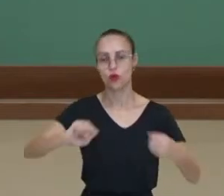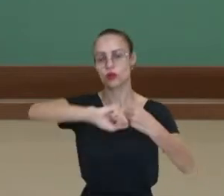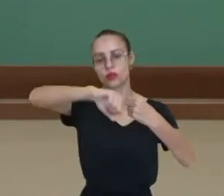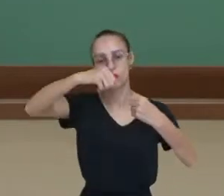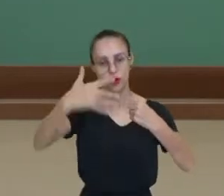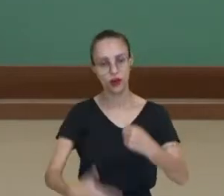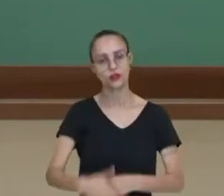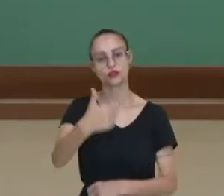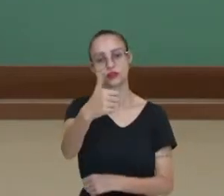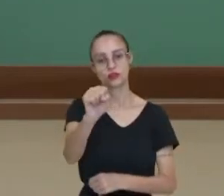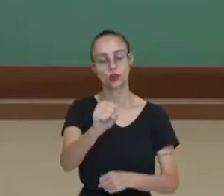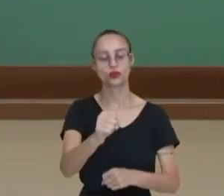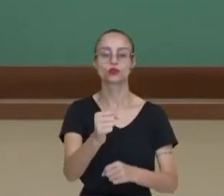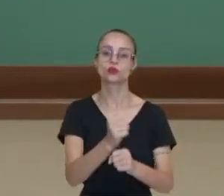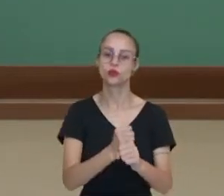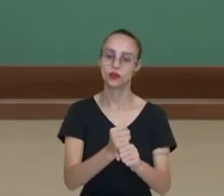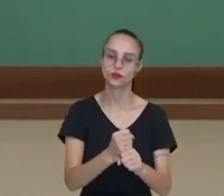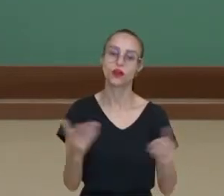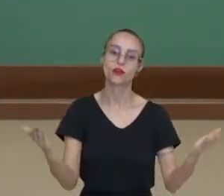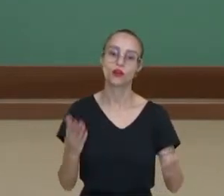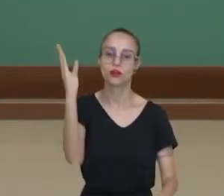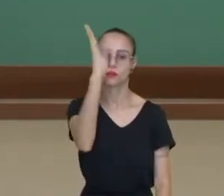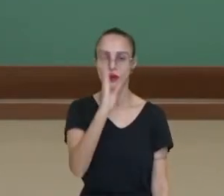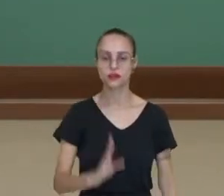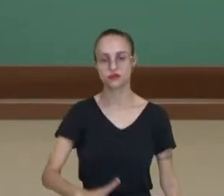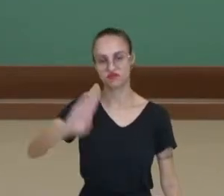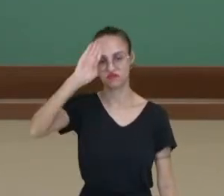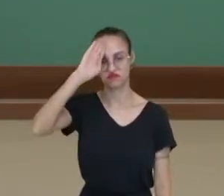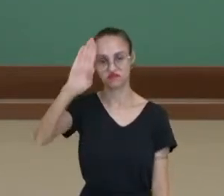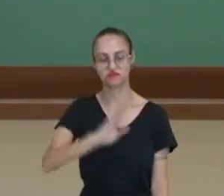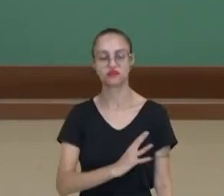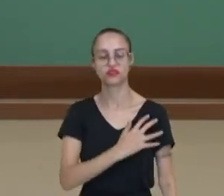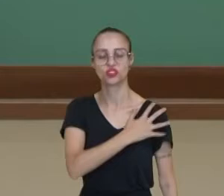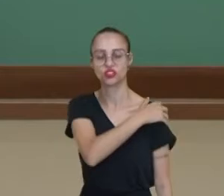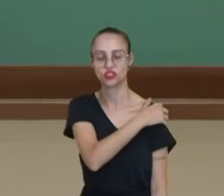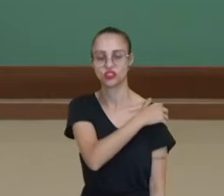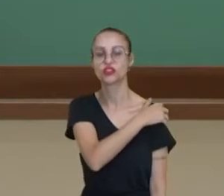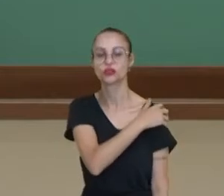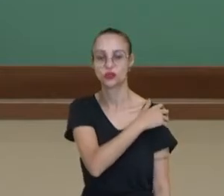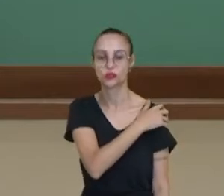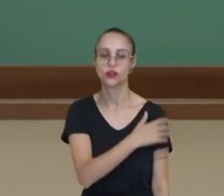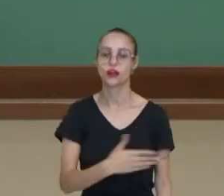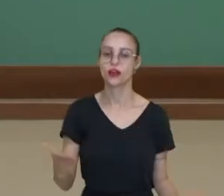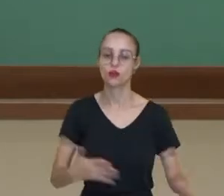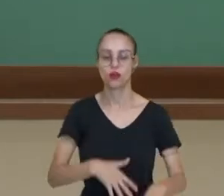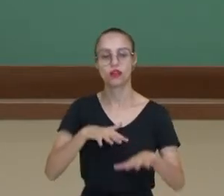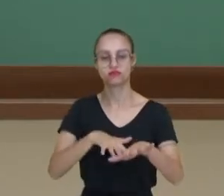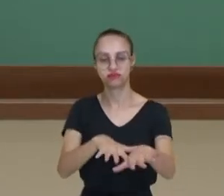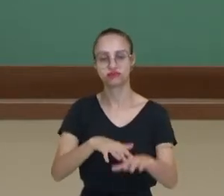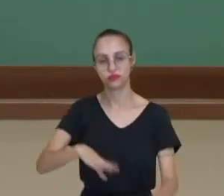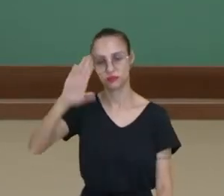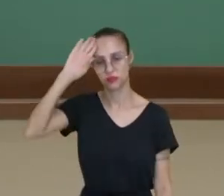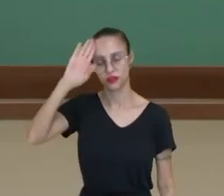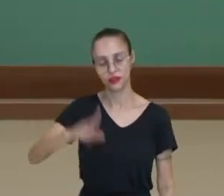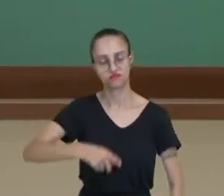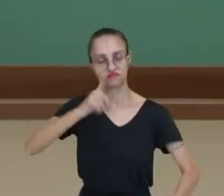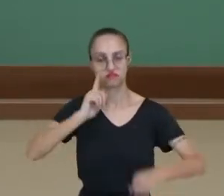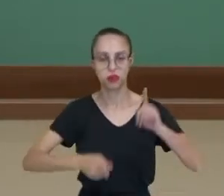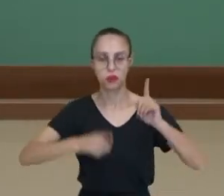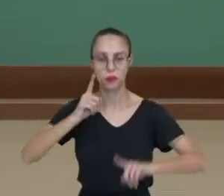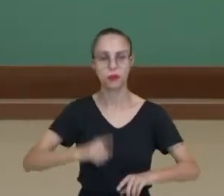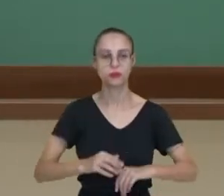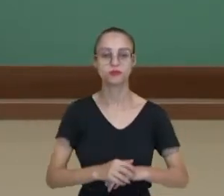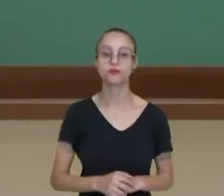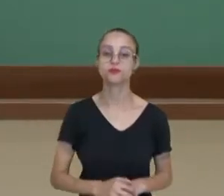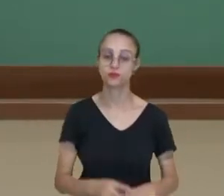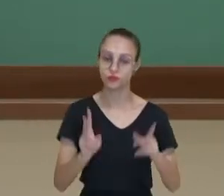democrática e agora o Brasil entrava novamente numa ditadura, agora comandada pelos militares. Para a gente continuar